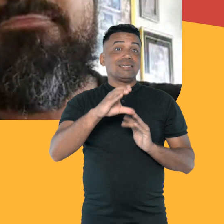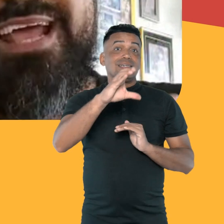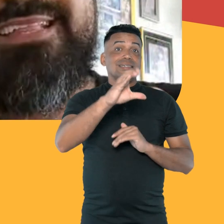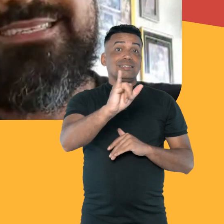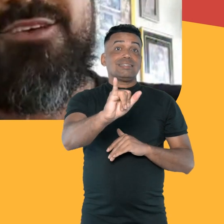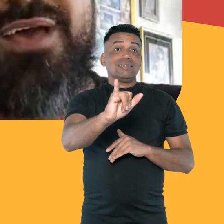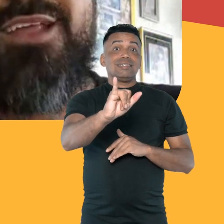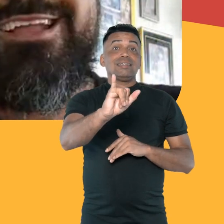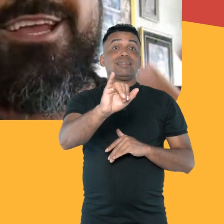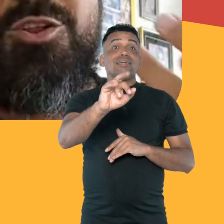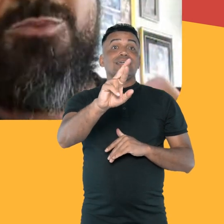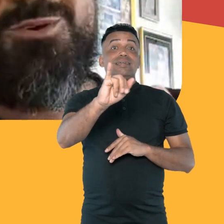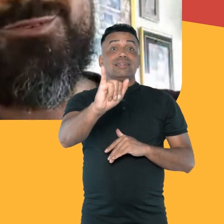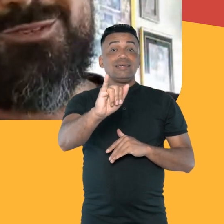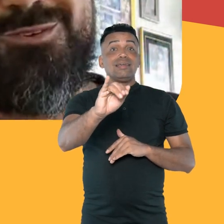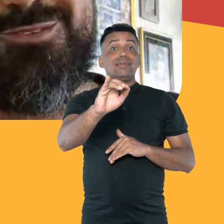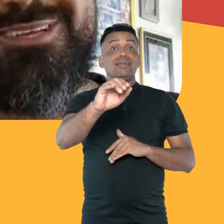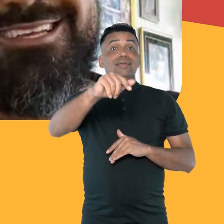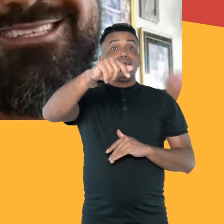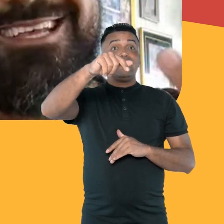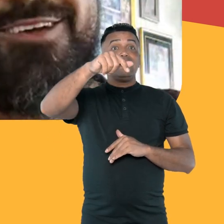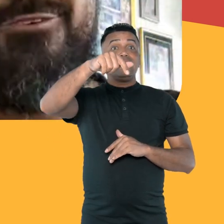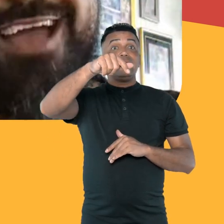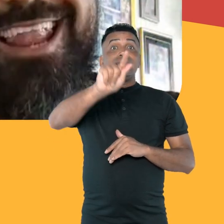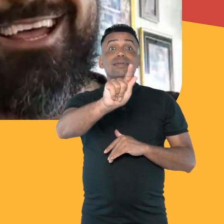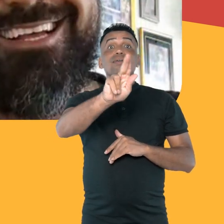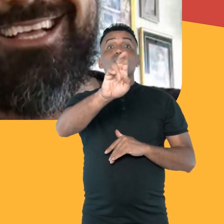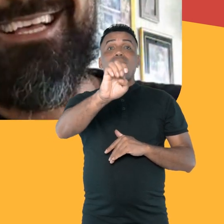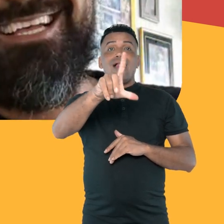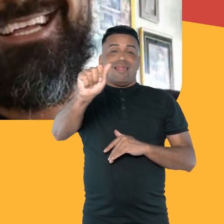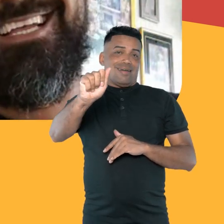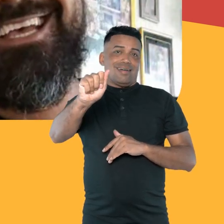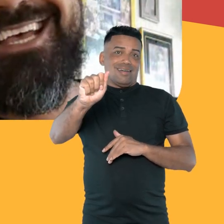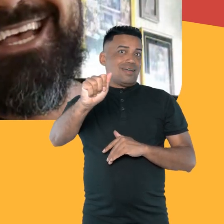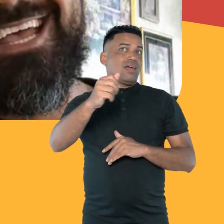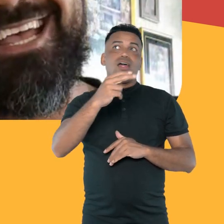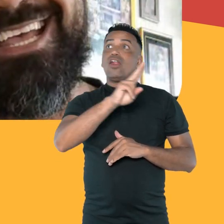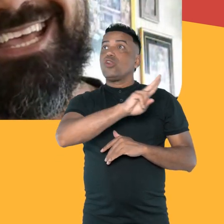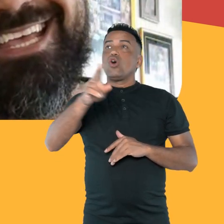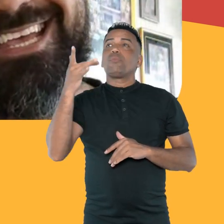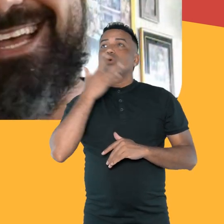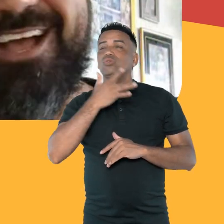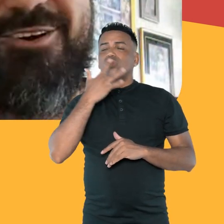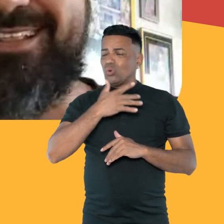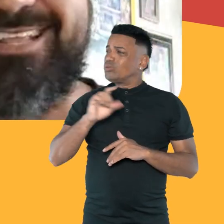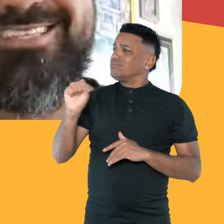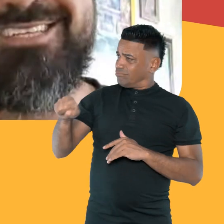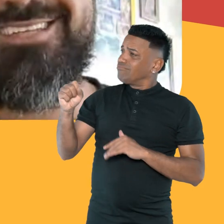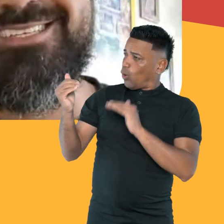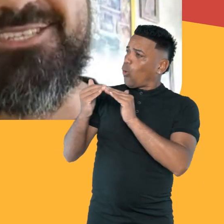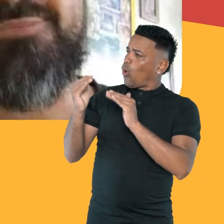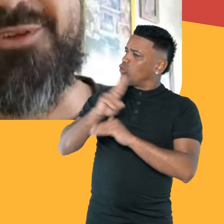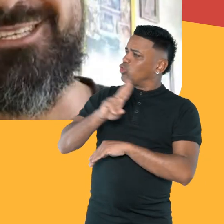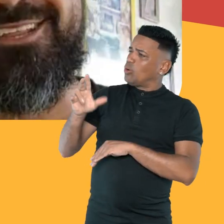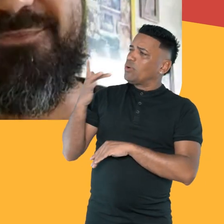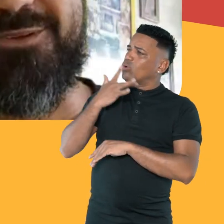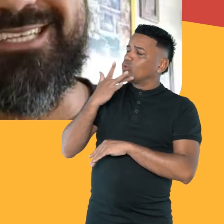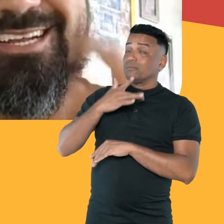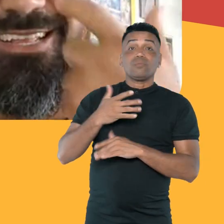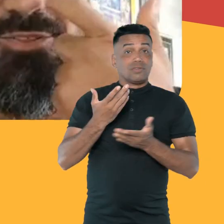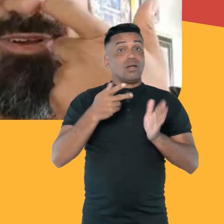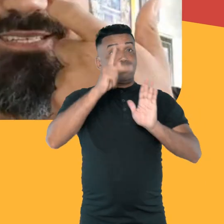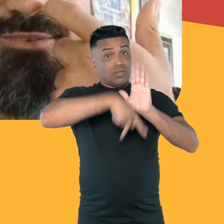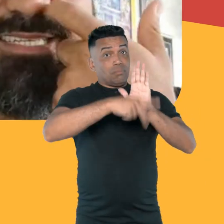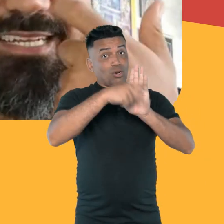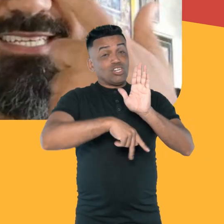como eu não lembrei da siriguela, olha que nome gostoso, siriguela. Sem dúvida. Sem E aí dúvida. agora existe projeto